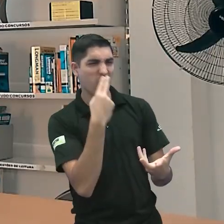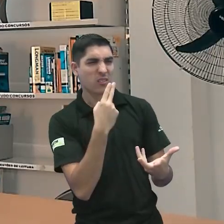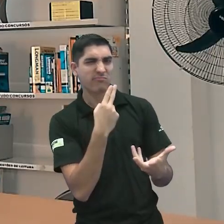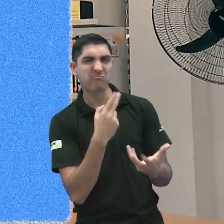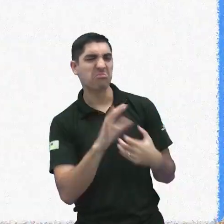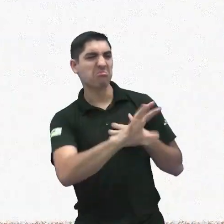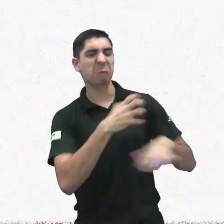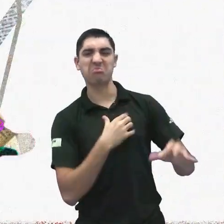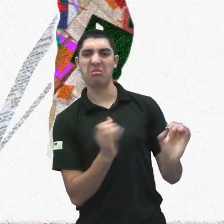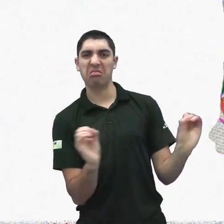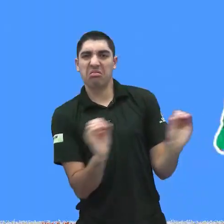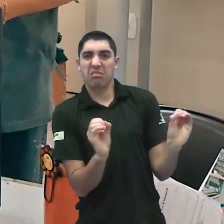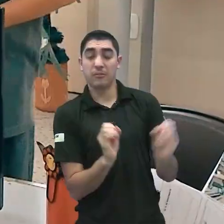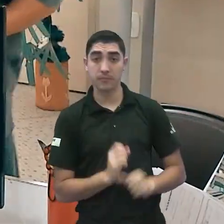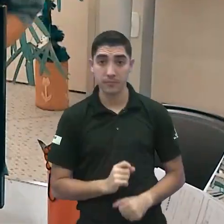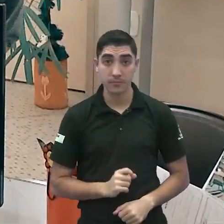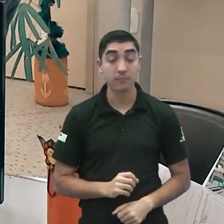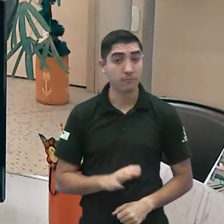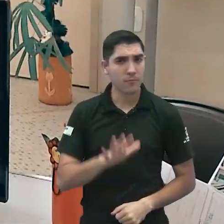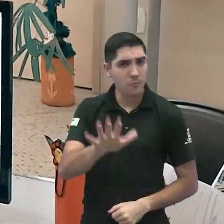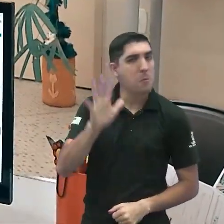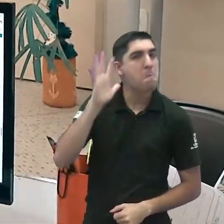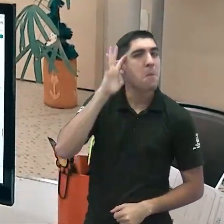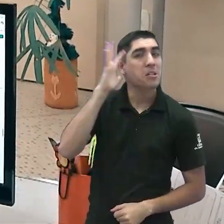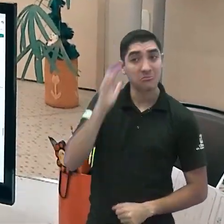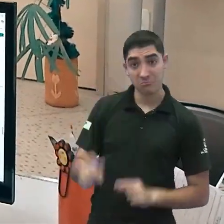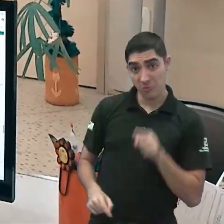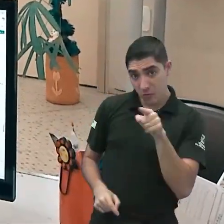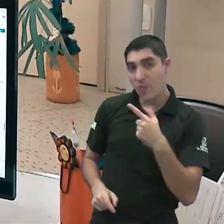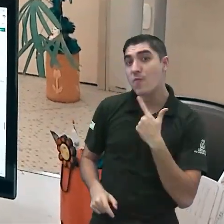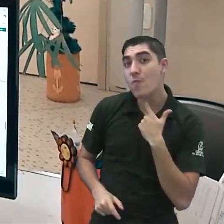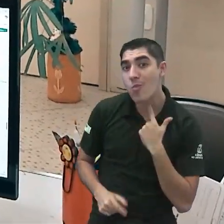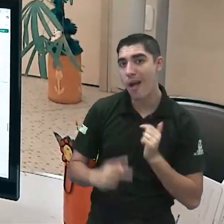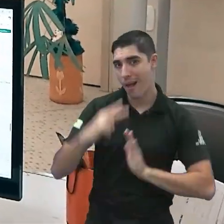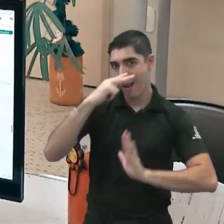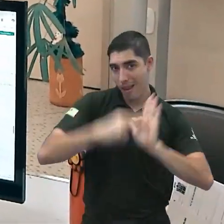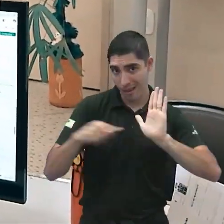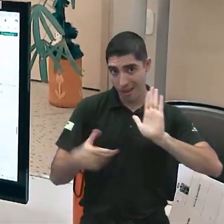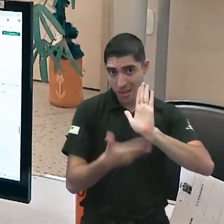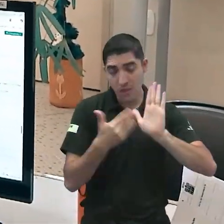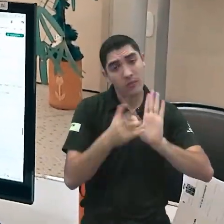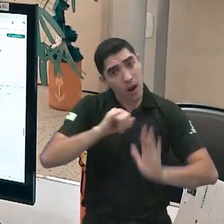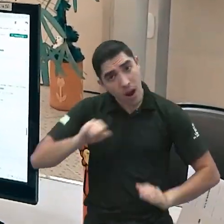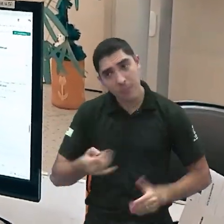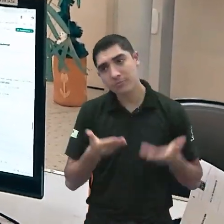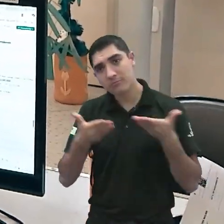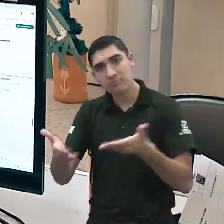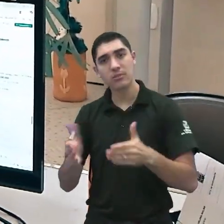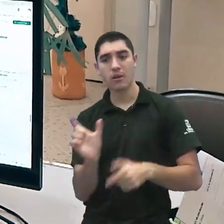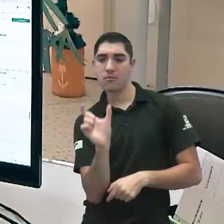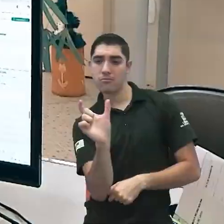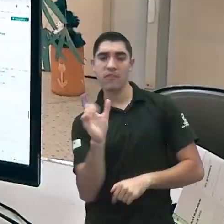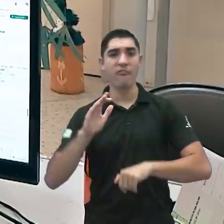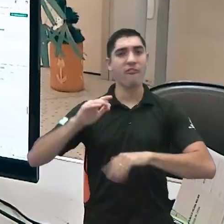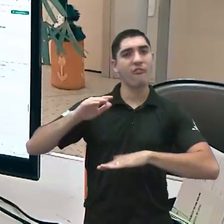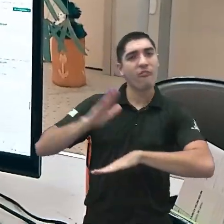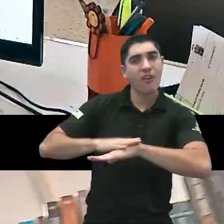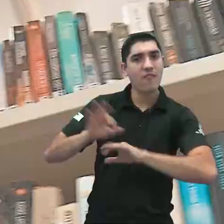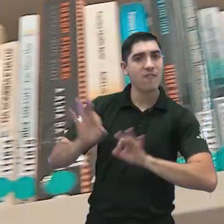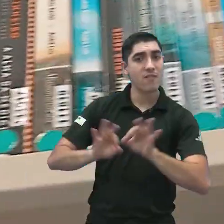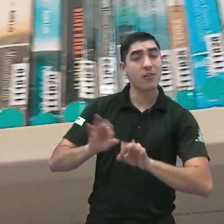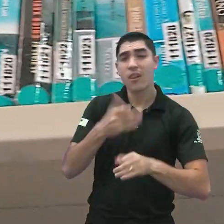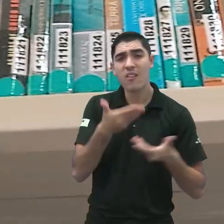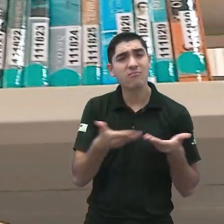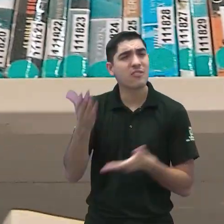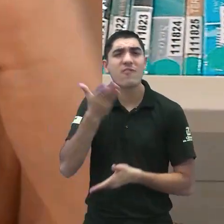direção ao contrário. Se você acha que essa deve ser a sua próxima leitura, que tal fazer a sua carteirinha? É super simples. É só levar